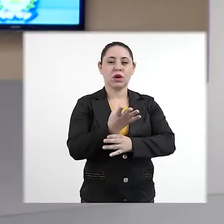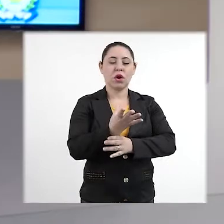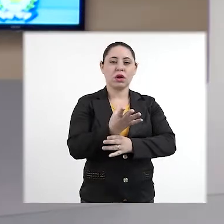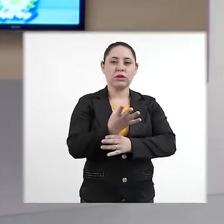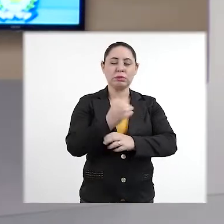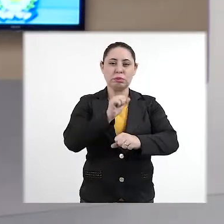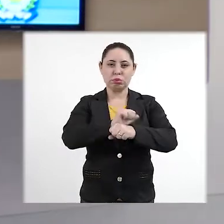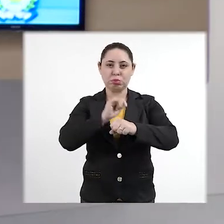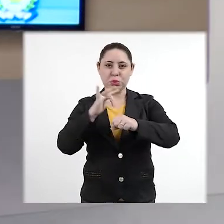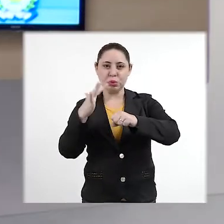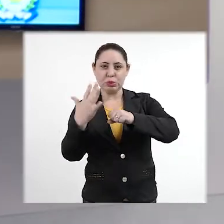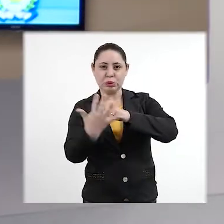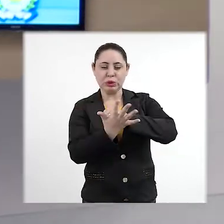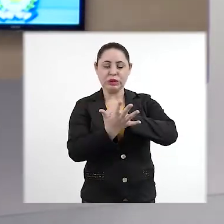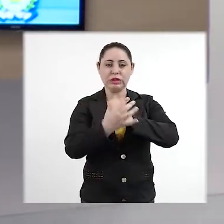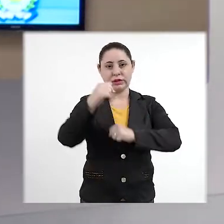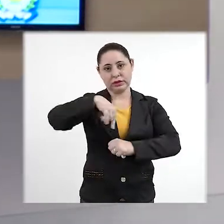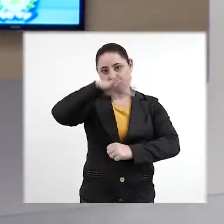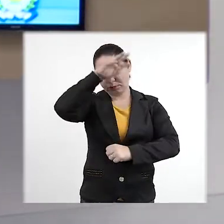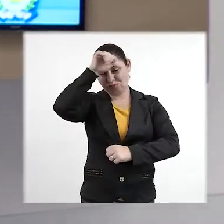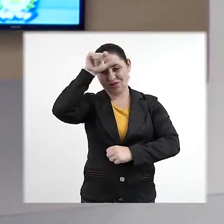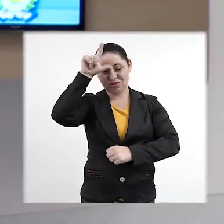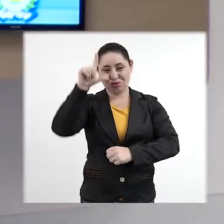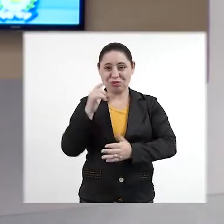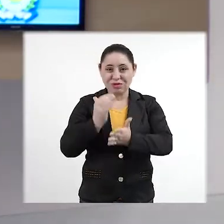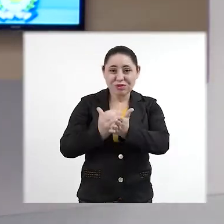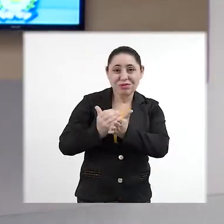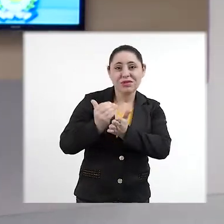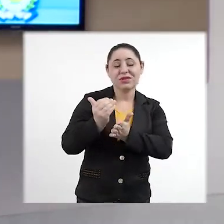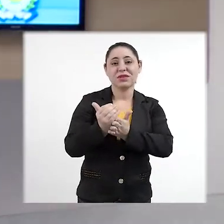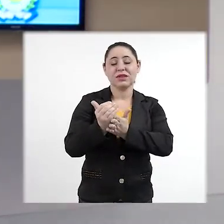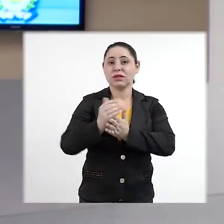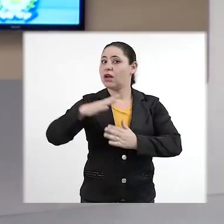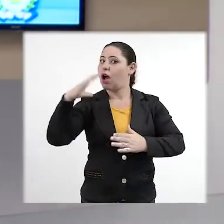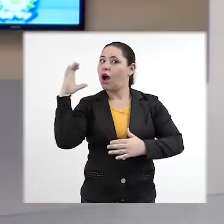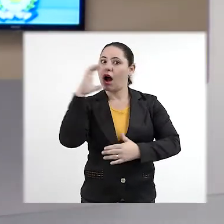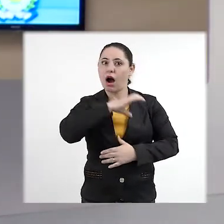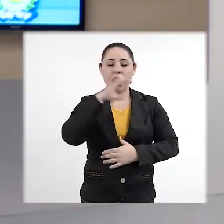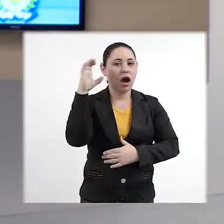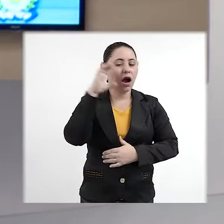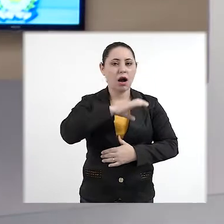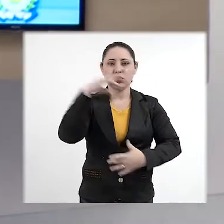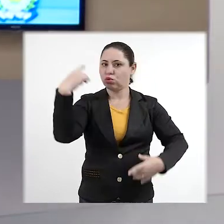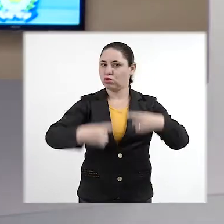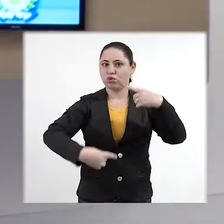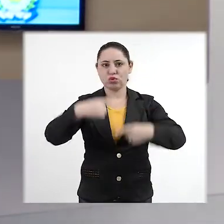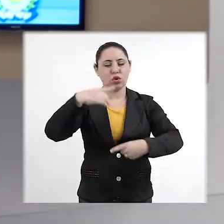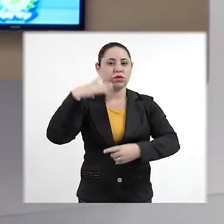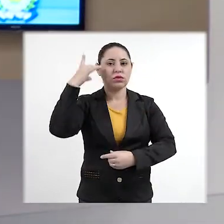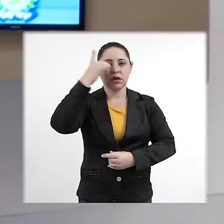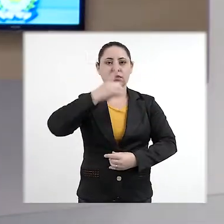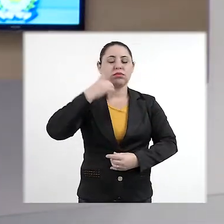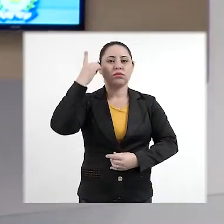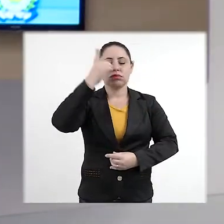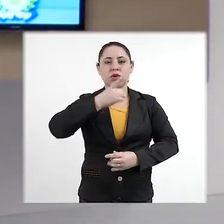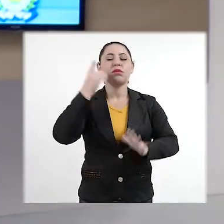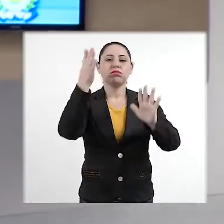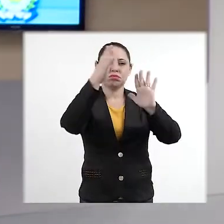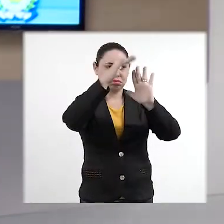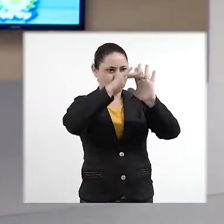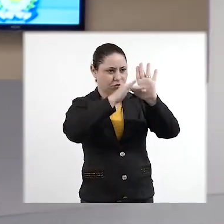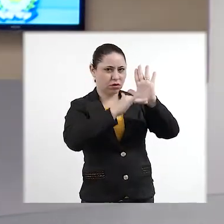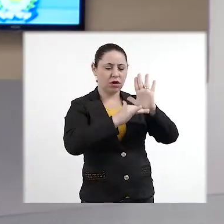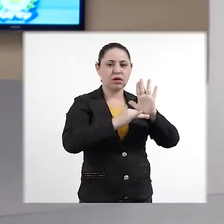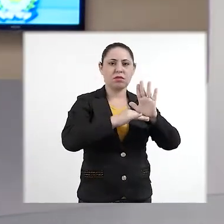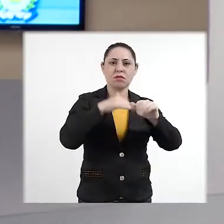surgiram os primeiros casos de coronavírus em Mato Grosso do Sul. E, de imediato, os debates dos deputados